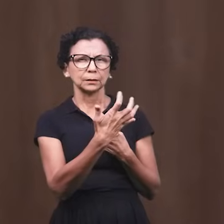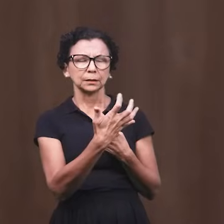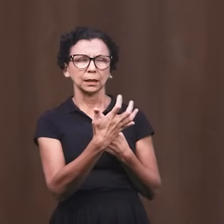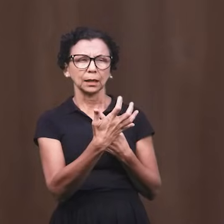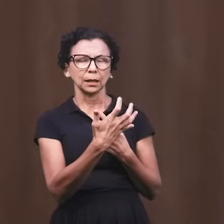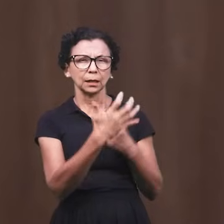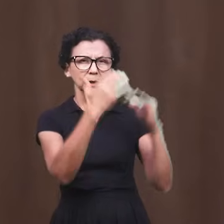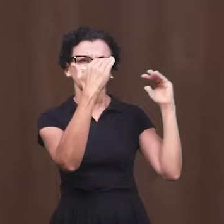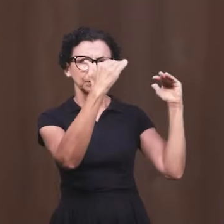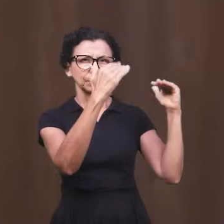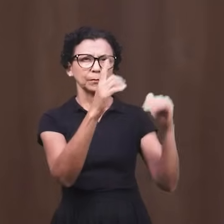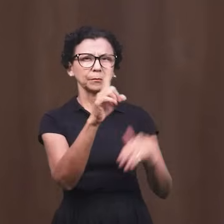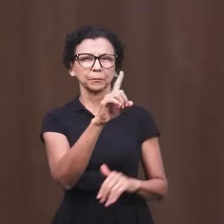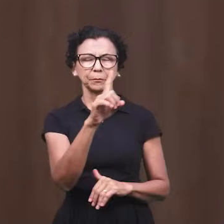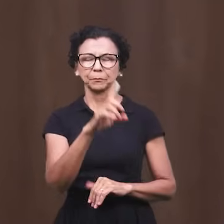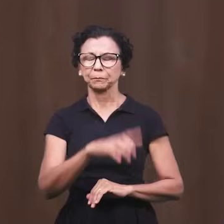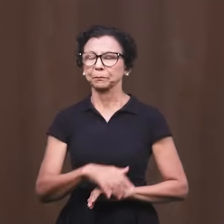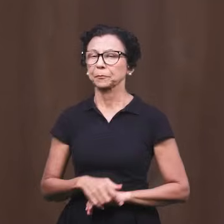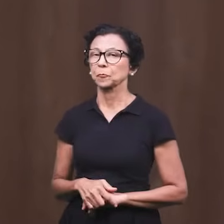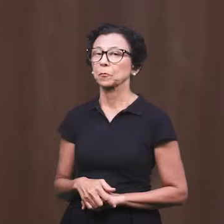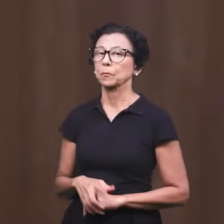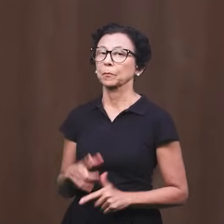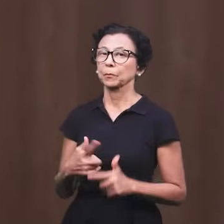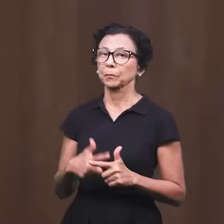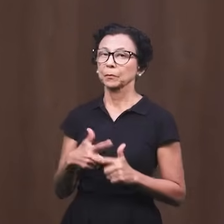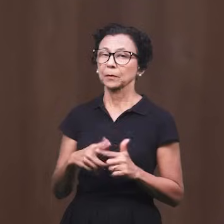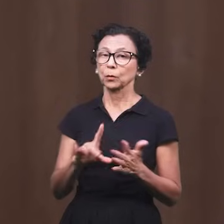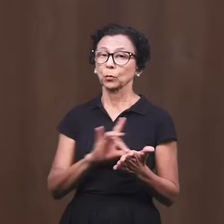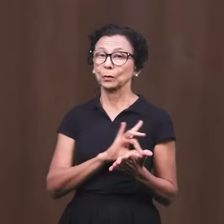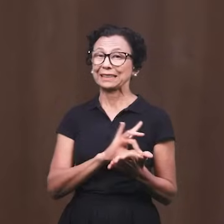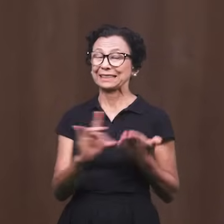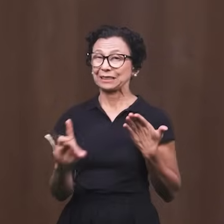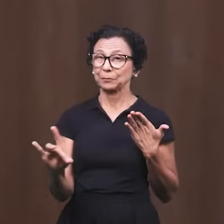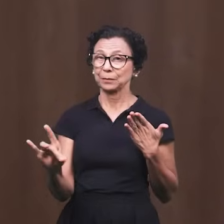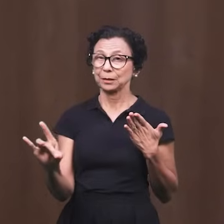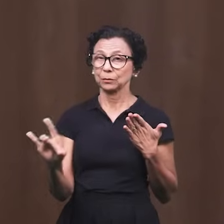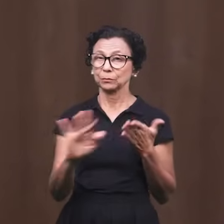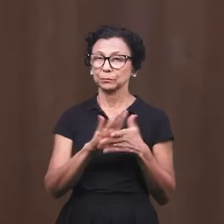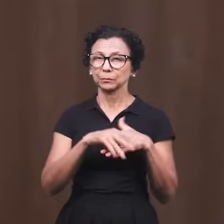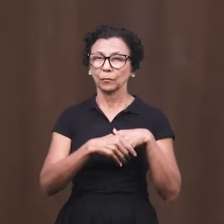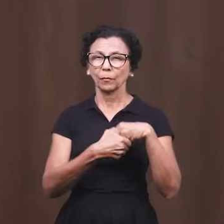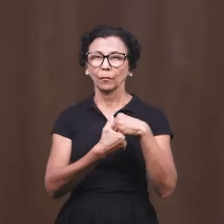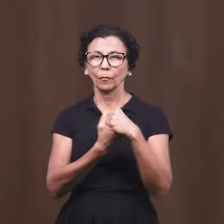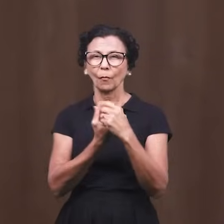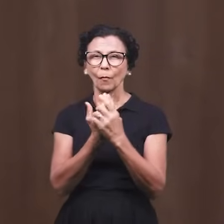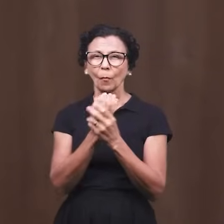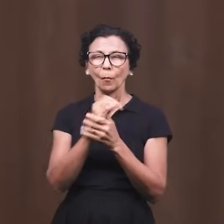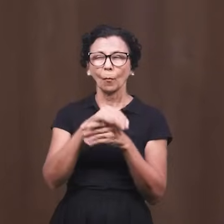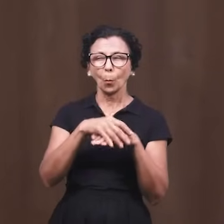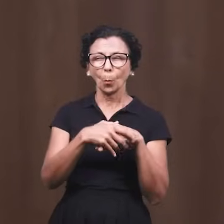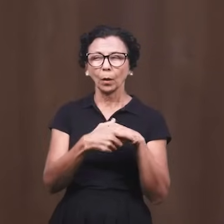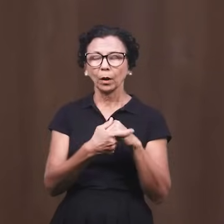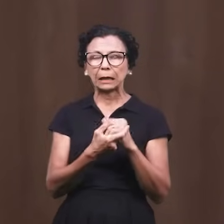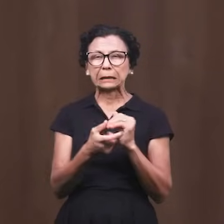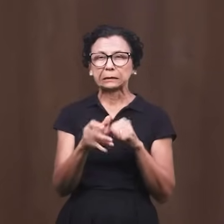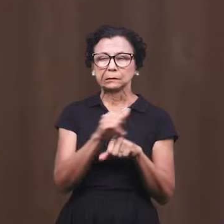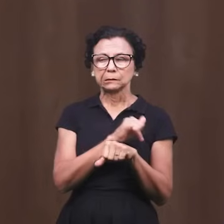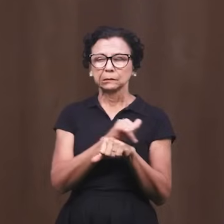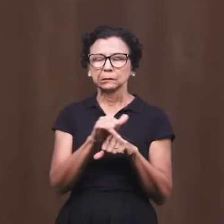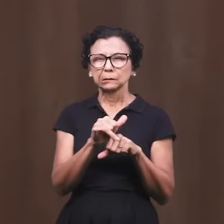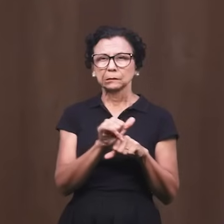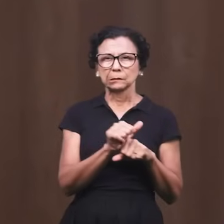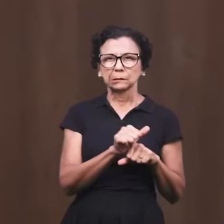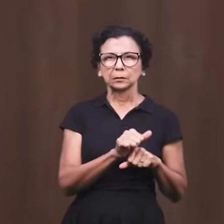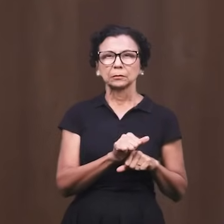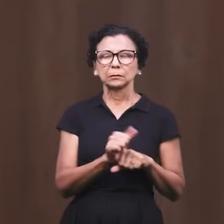sangue. E as ciladas do inimigo, elas são astutas. E às vezes